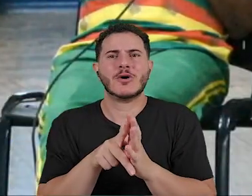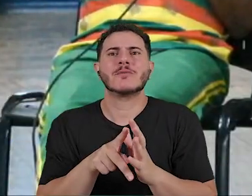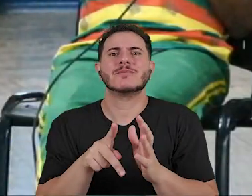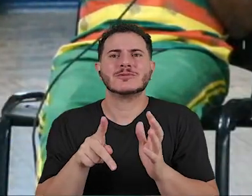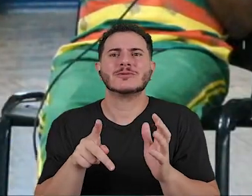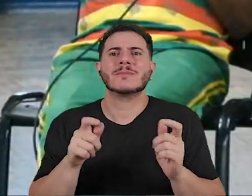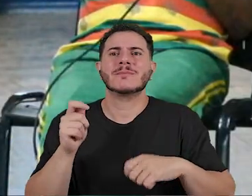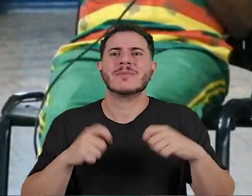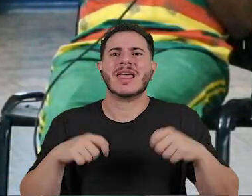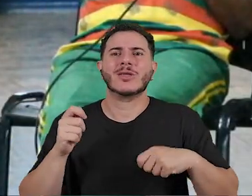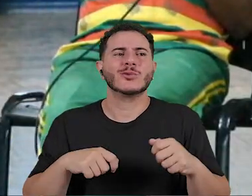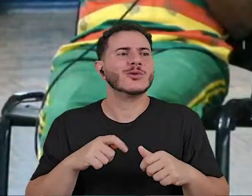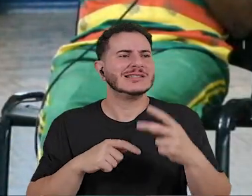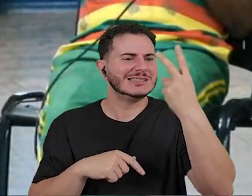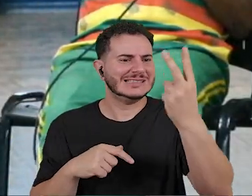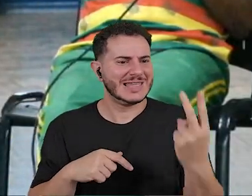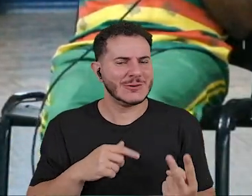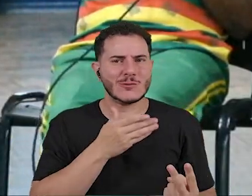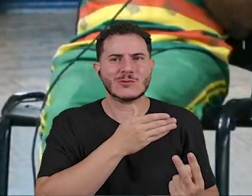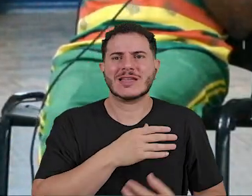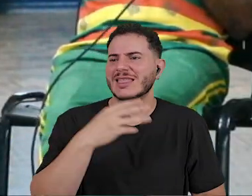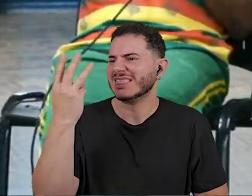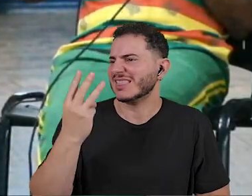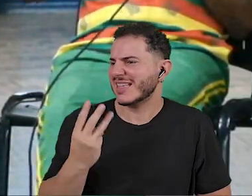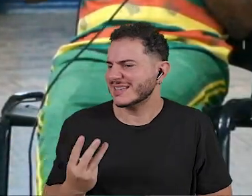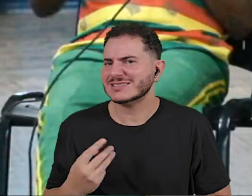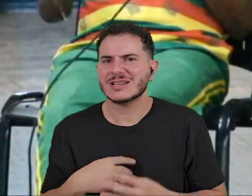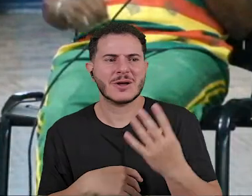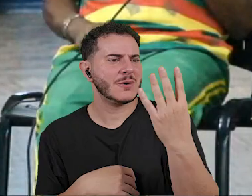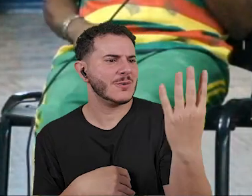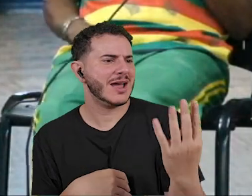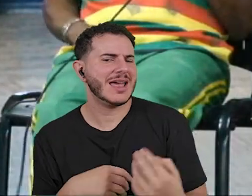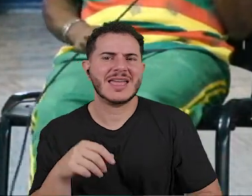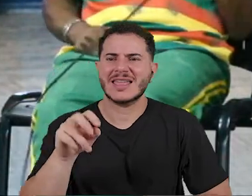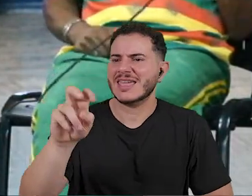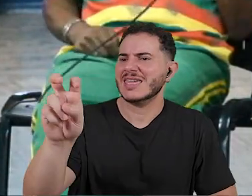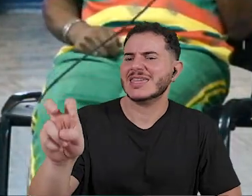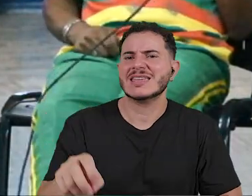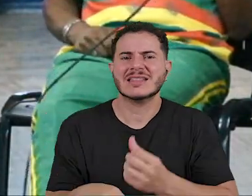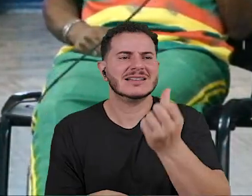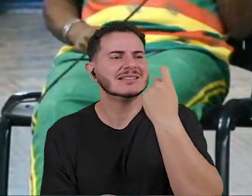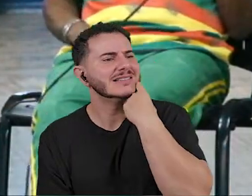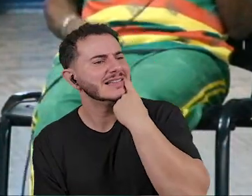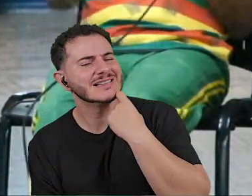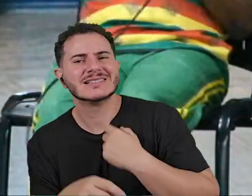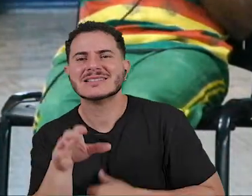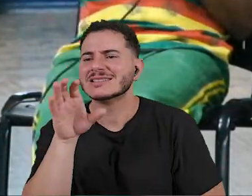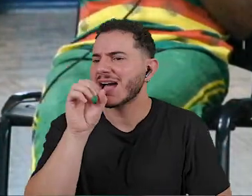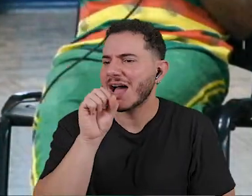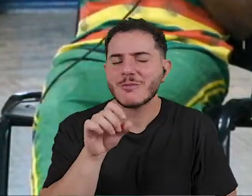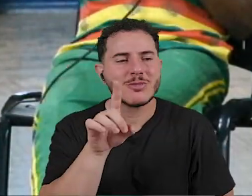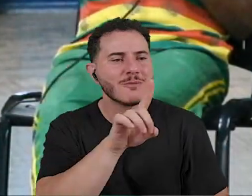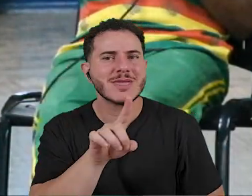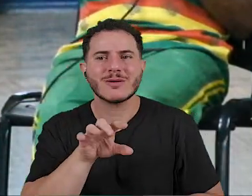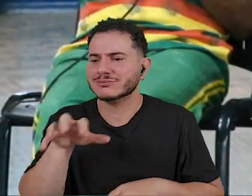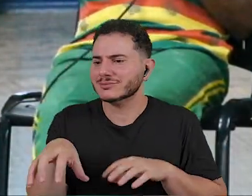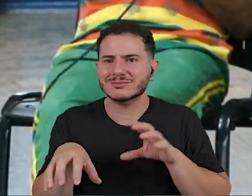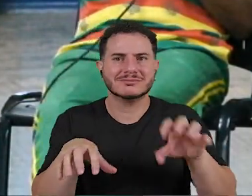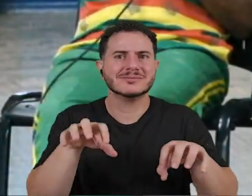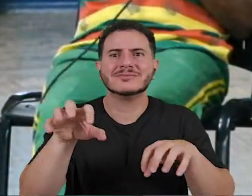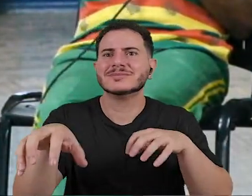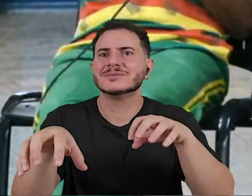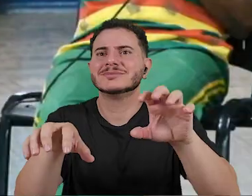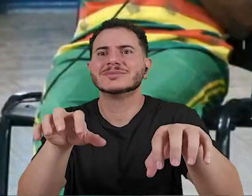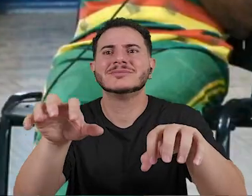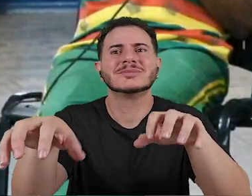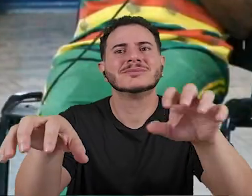no São Domingo, cada dia um maracatu ensaiando. Era muito lindo, né? Porque quando isso aí toca, espanta os mais espíritos, os